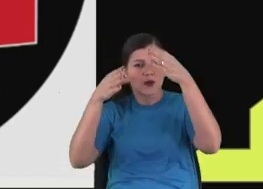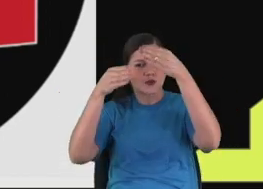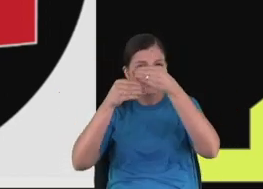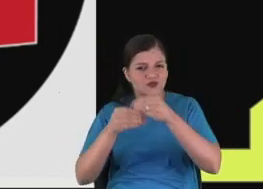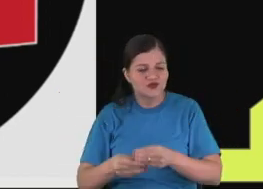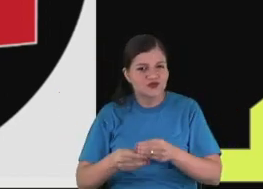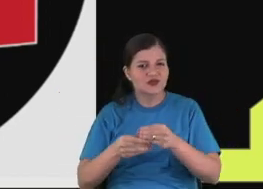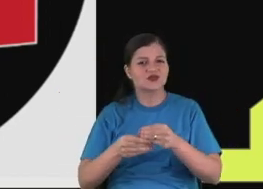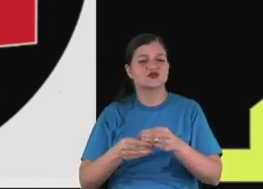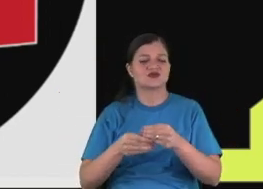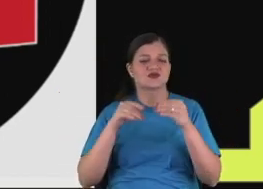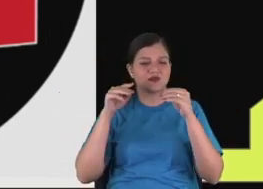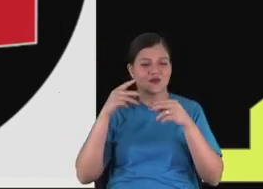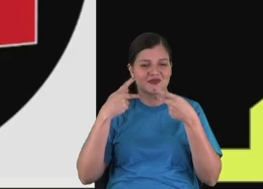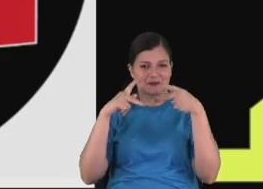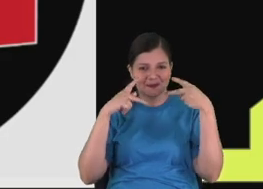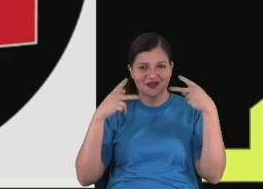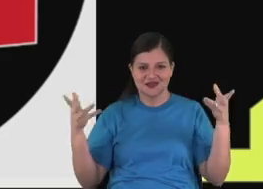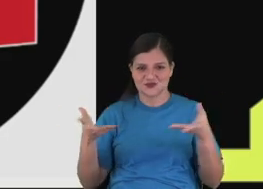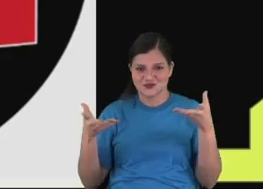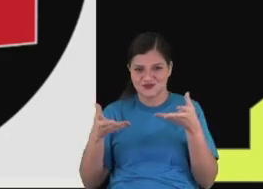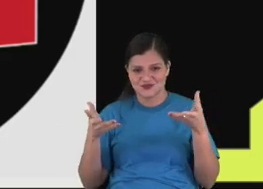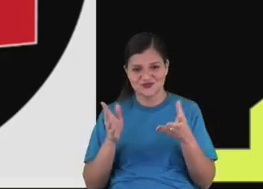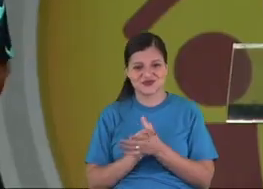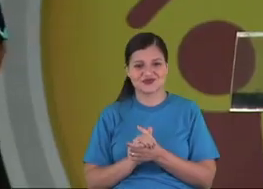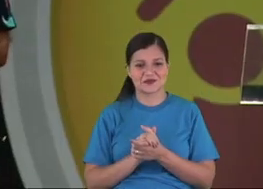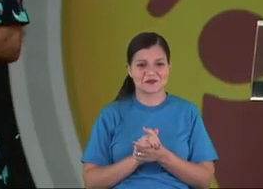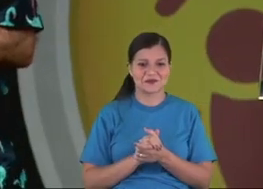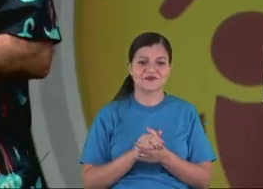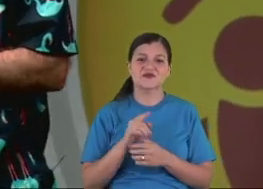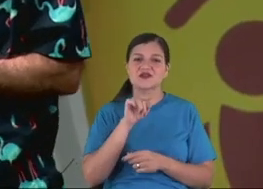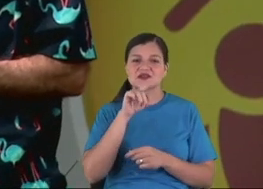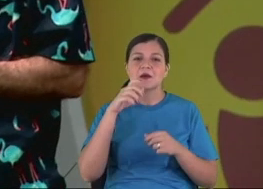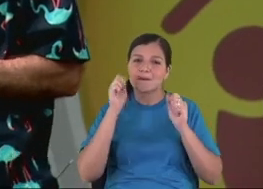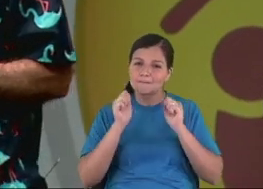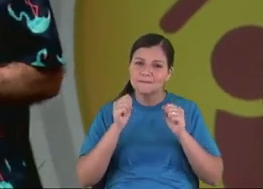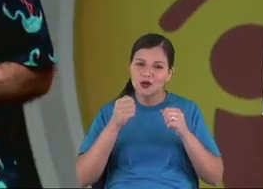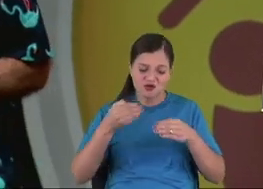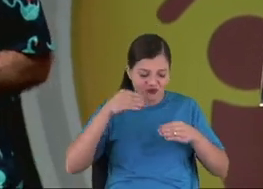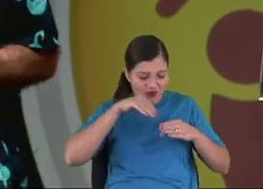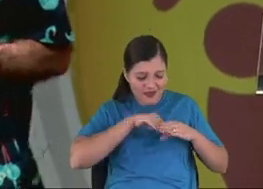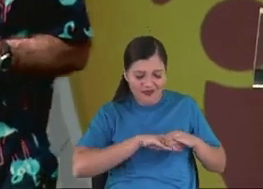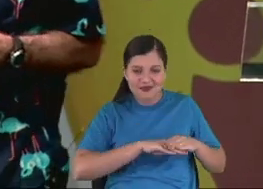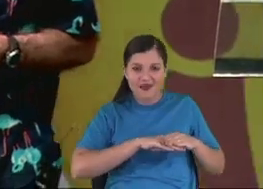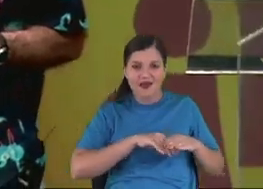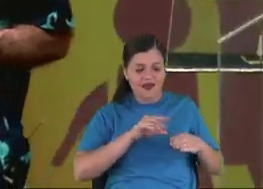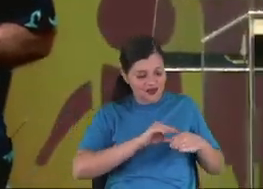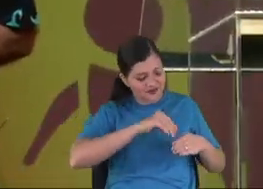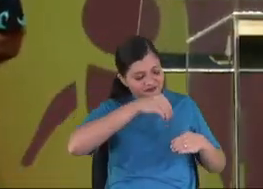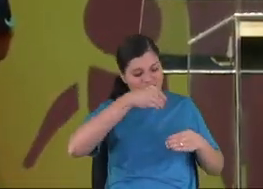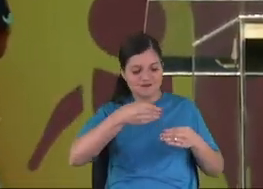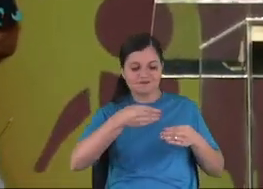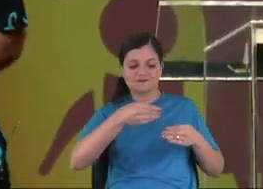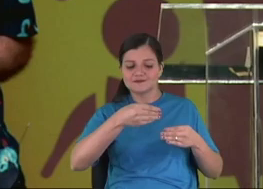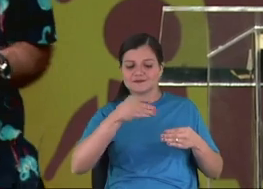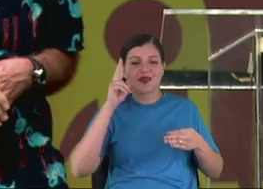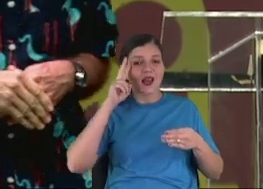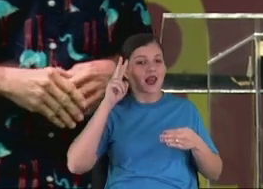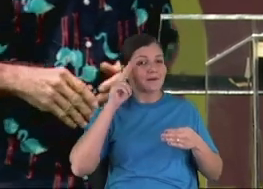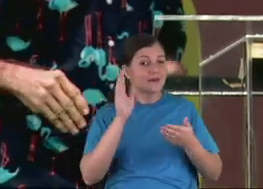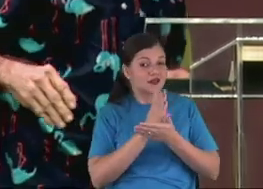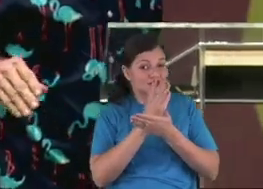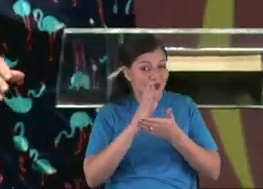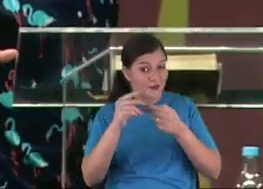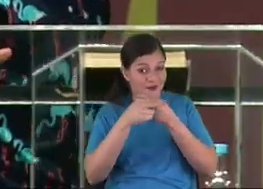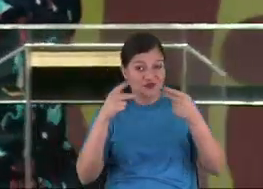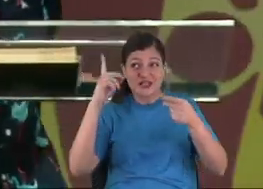da mensagem hoje. Tá? Você pode colocar no, na sua carteira de vez em quando, lembrar de algumas coisas que Deus quer que